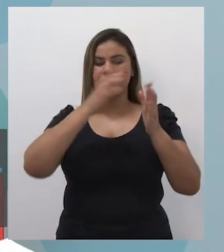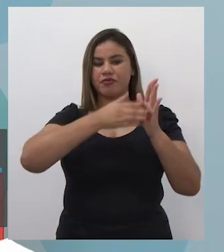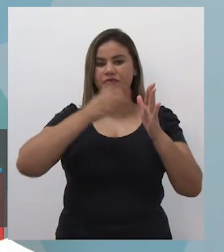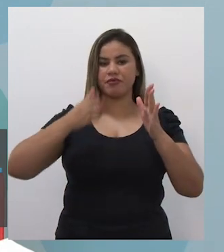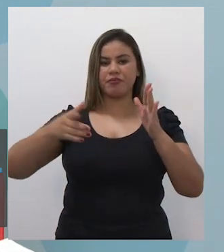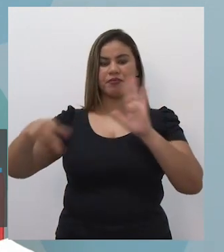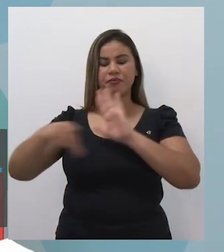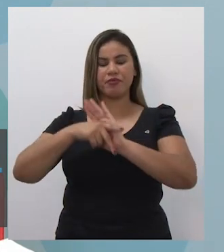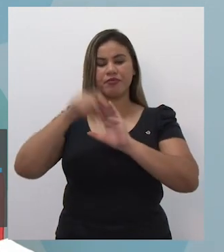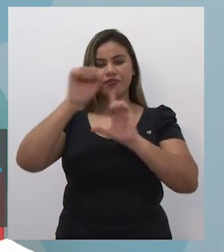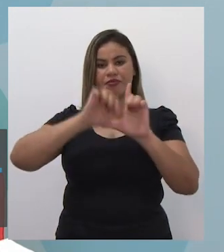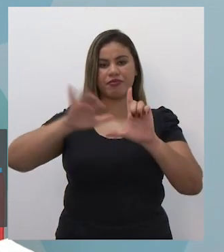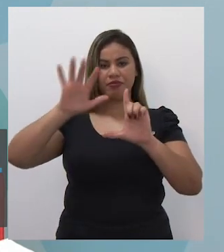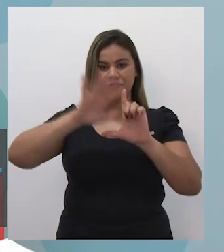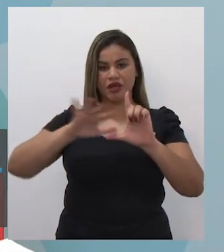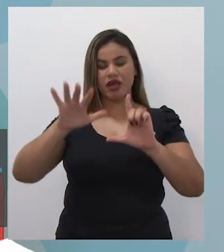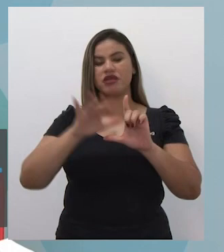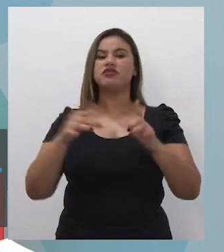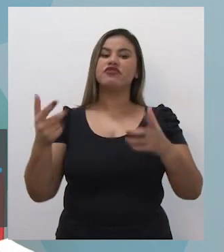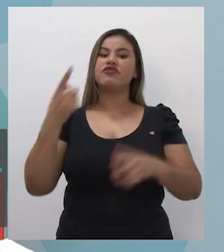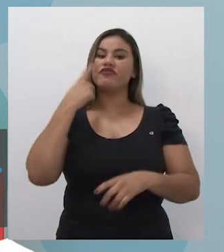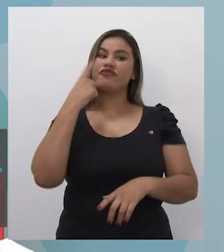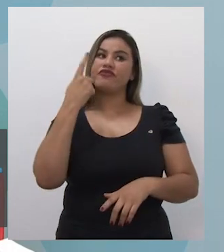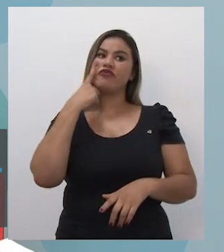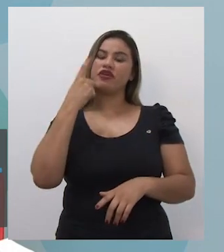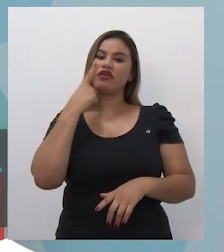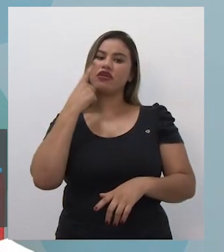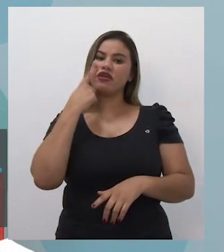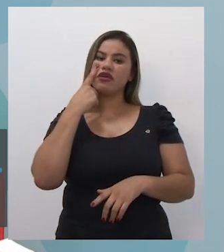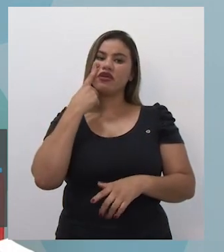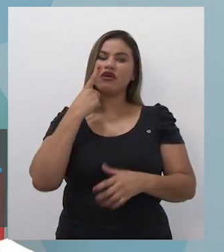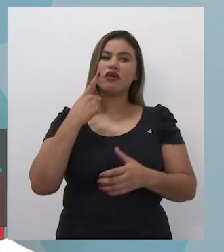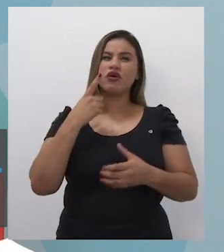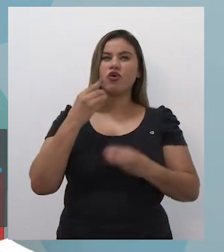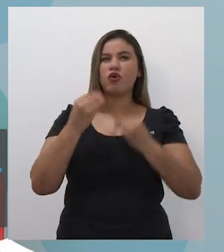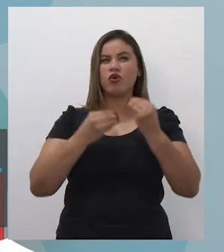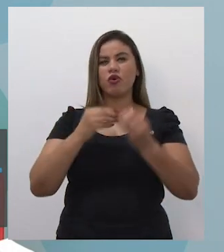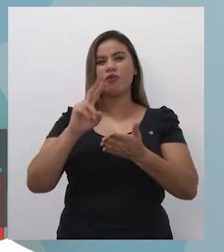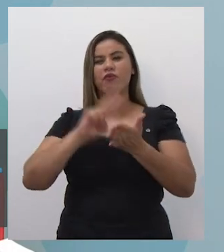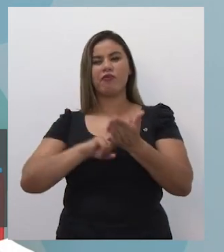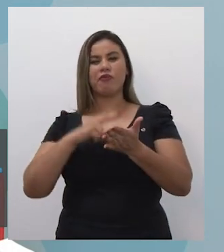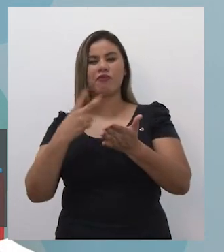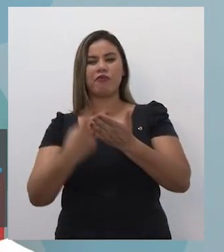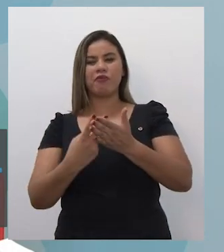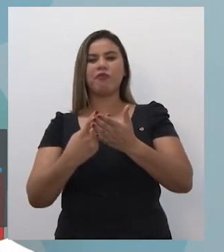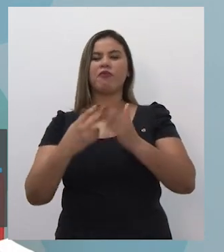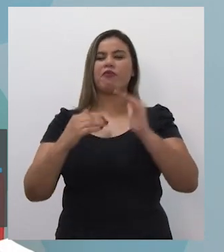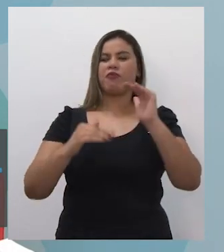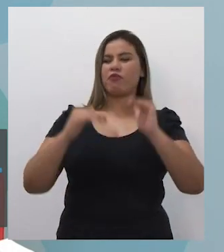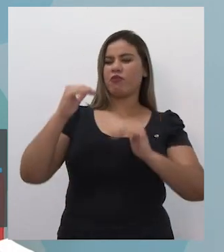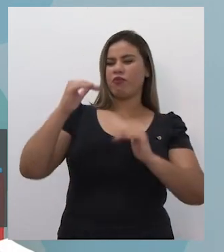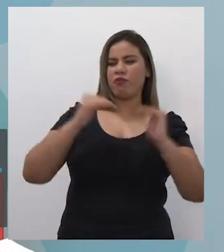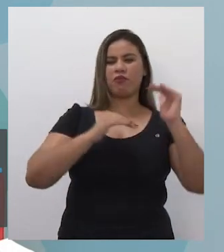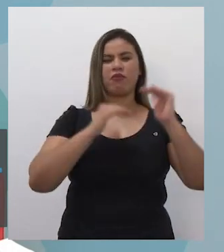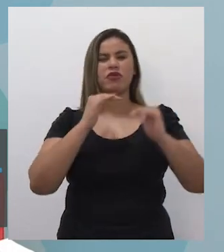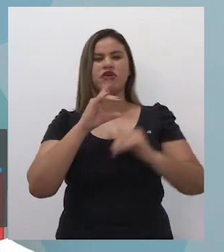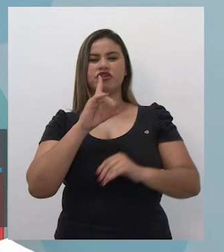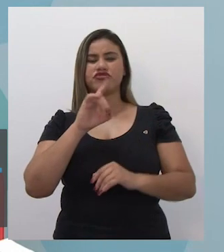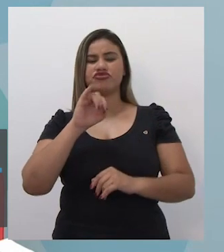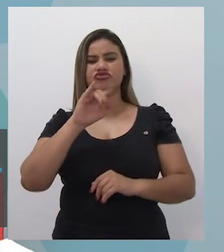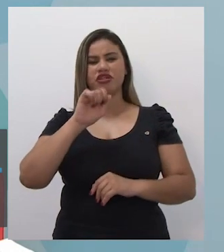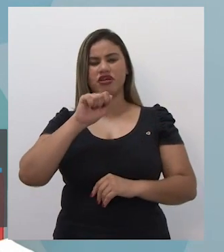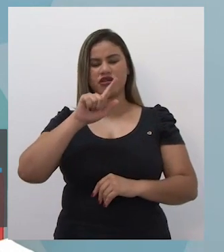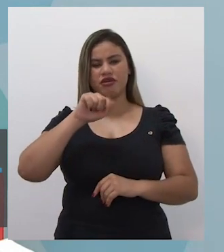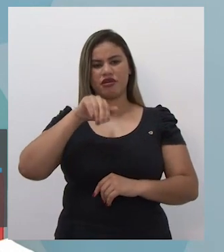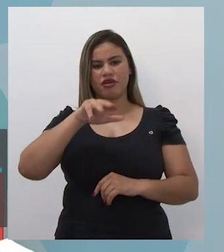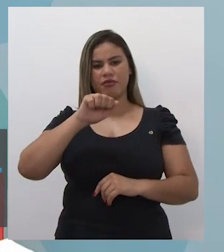imagem, né, então perceber ali dentro de uma imagem os níveis de interpretação, a diagramação, né, existem vários